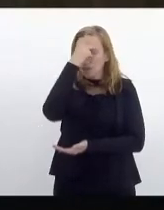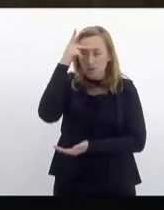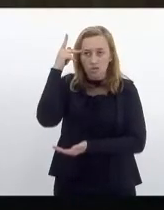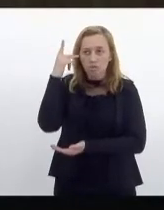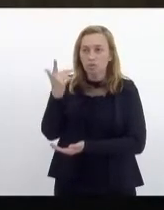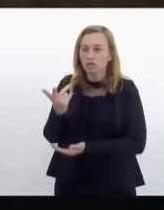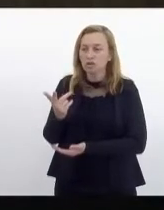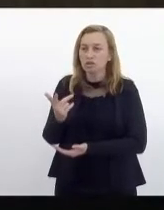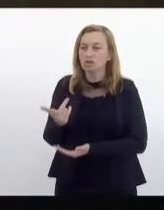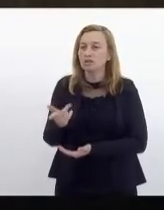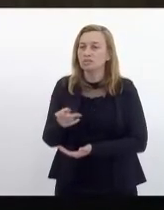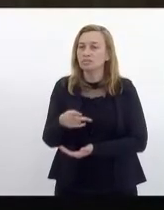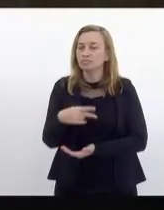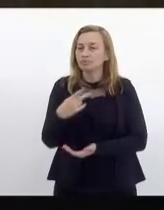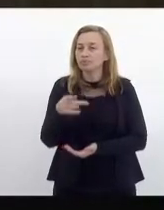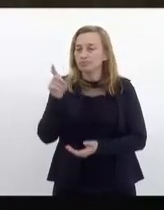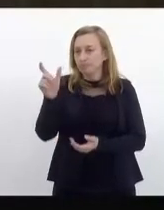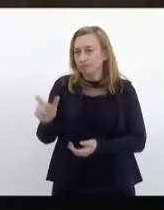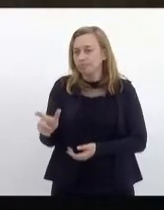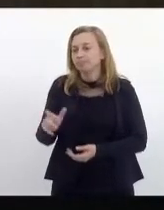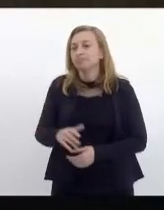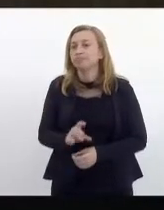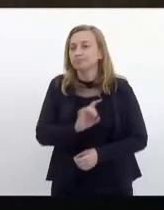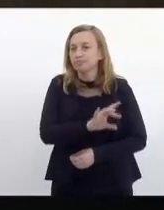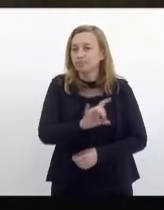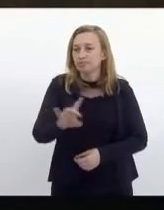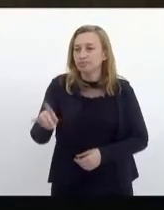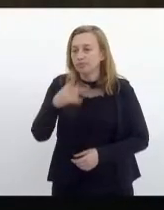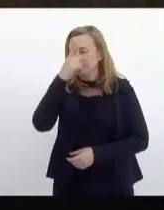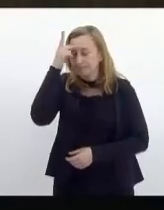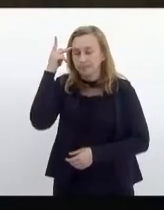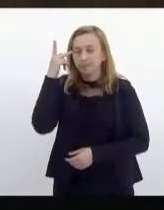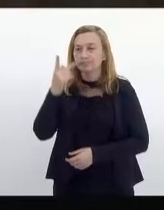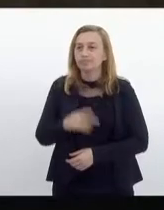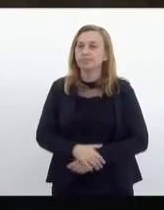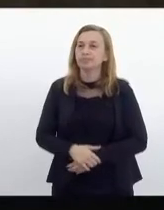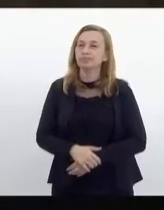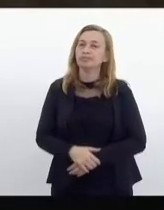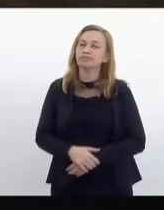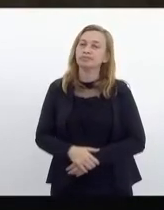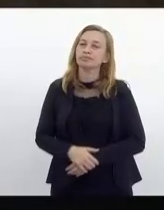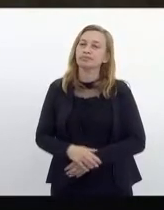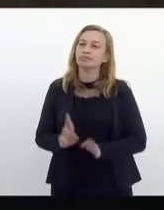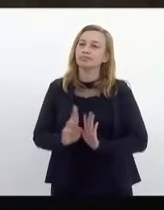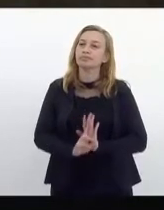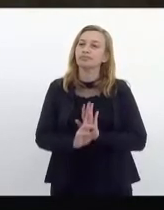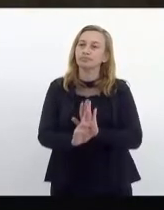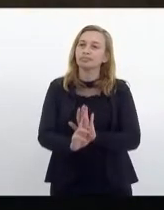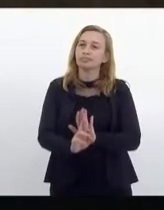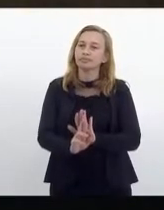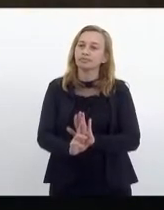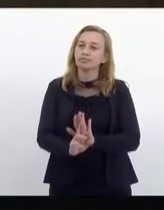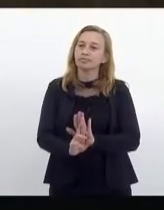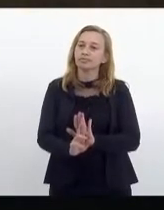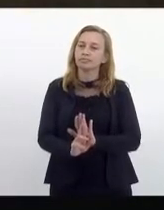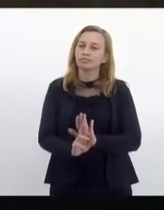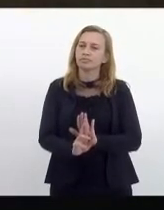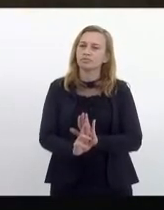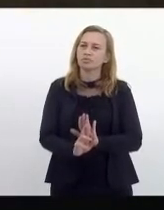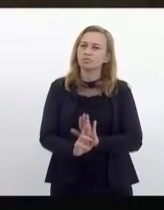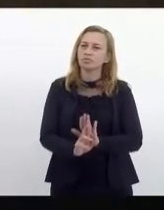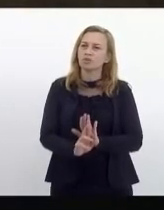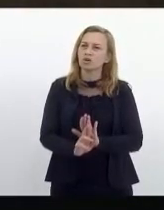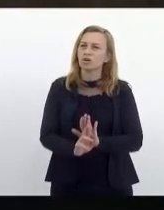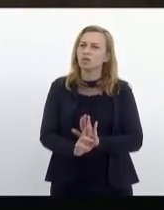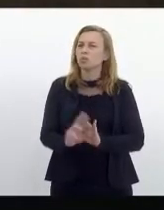são retratadas ali. Cada uma dessas personalidades representa uma estrela de granito e eu